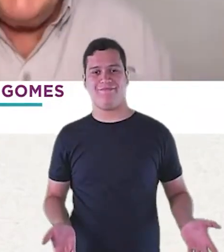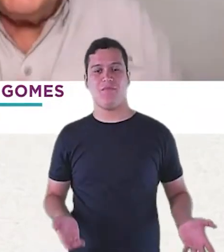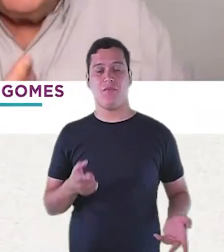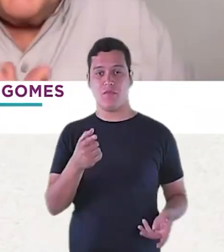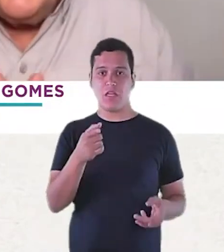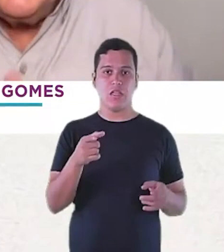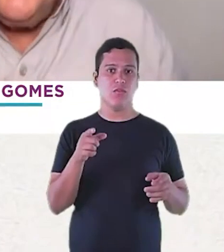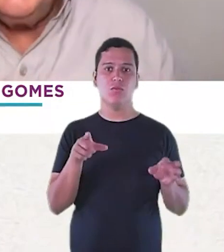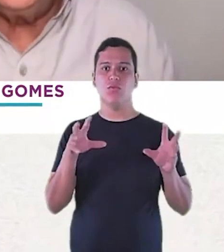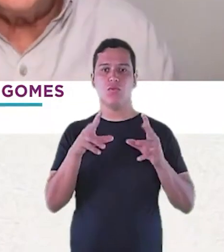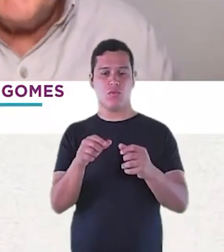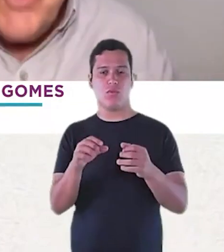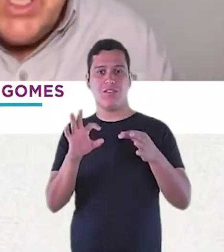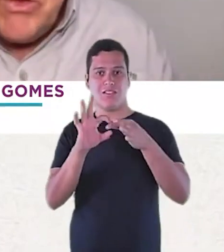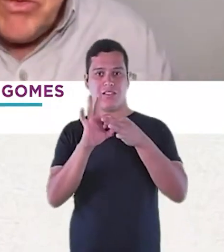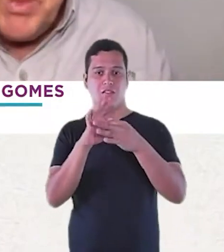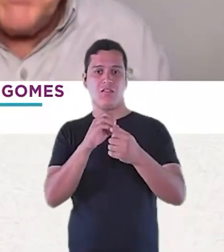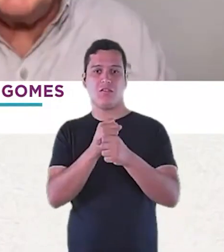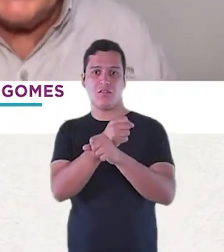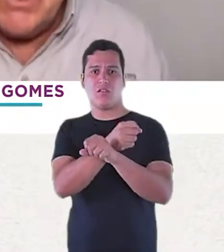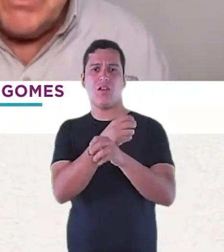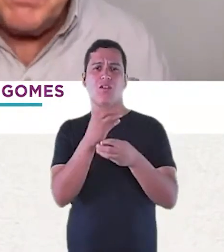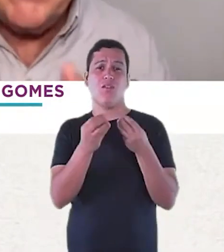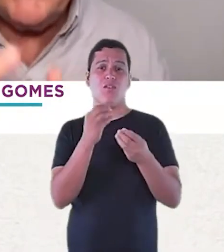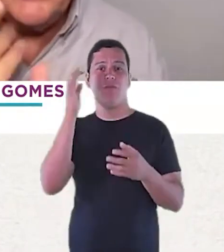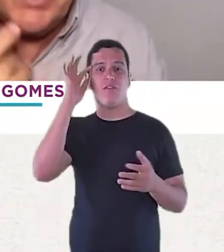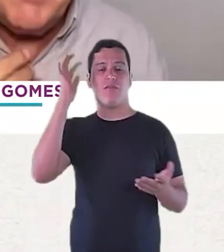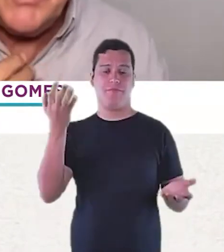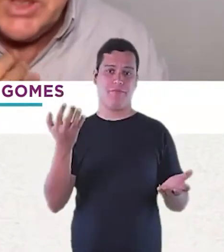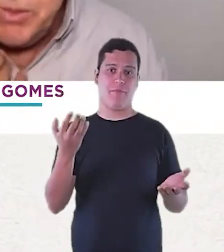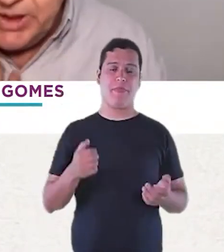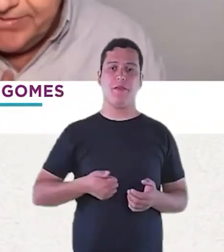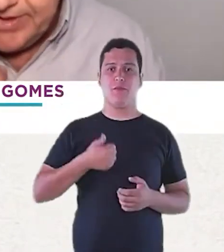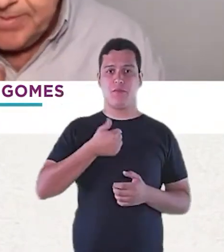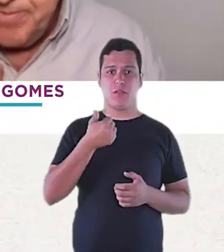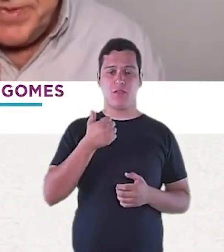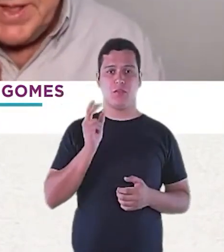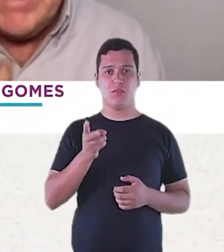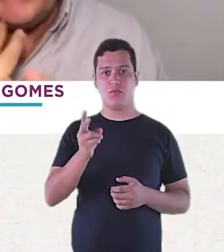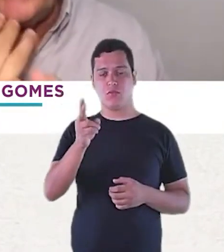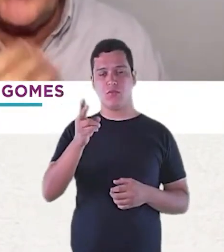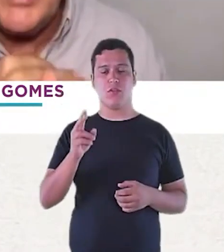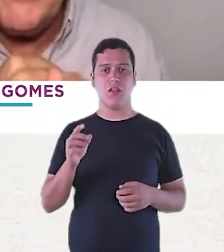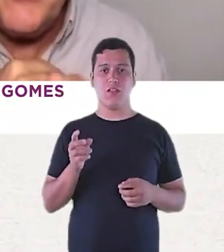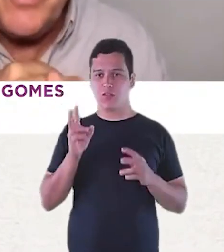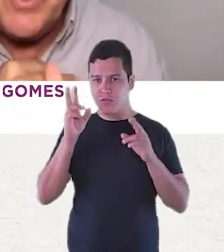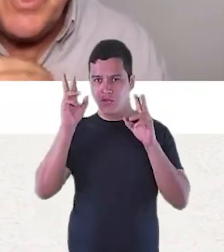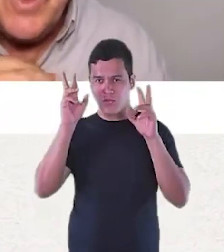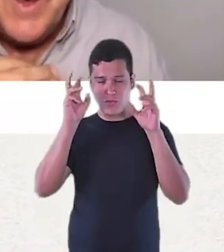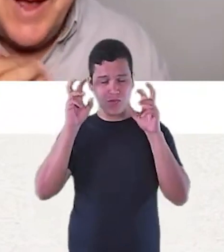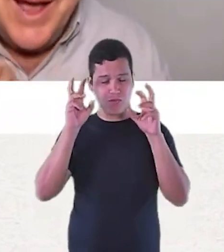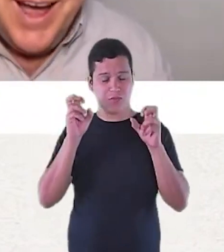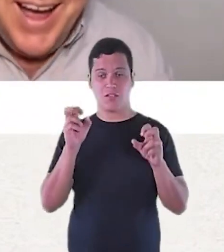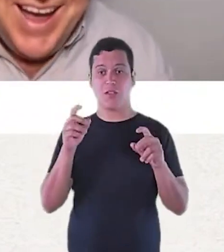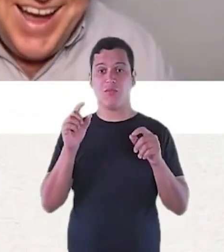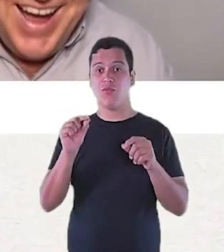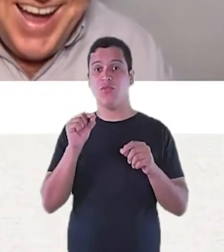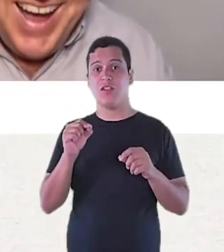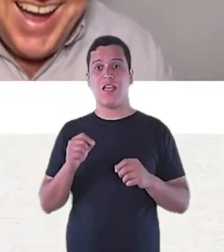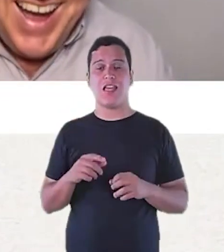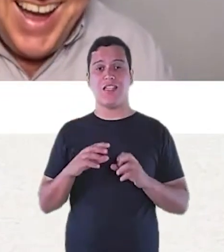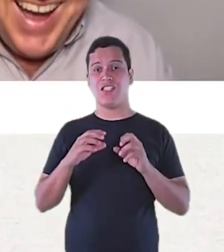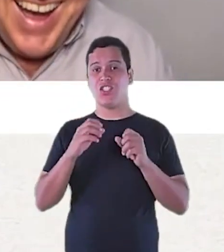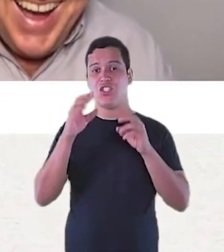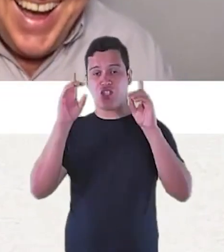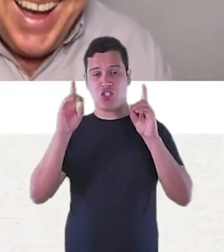escravidão. Aí você me pergunta, como resolver isso? Primeiro, assim, persistir no caminho da democracia. Segundo, esse assunto racismo nunca é questão de Estado. Isso tem